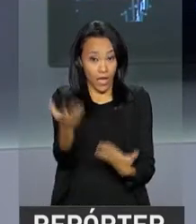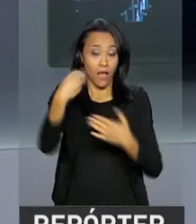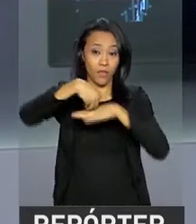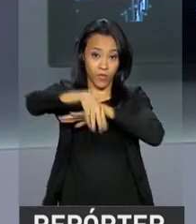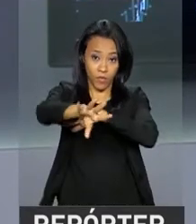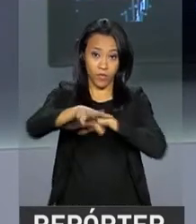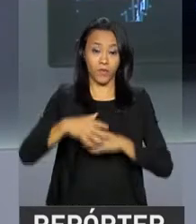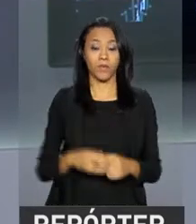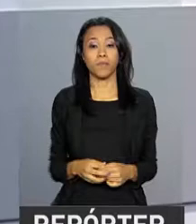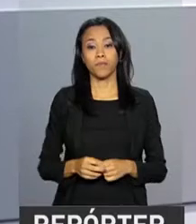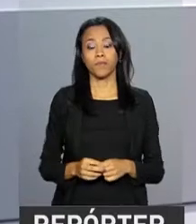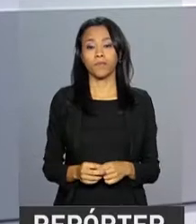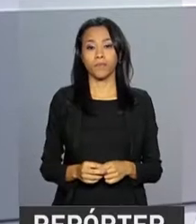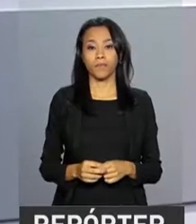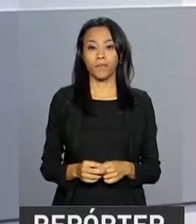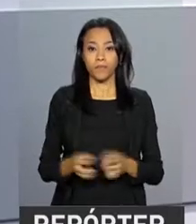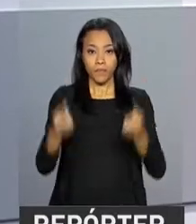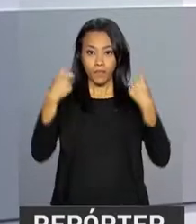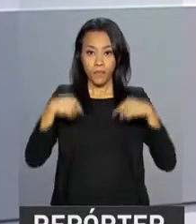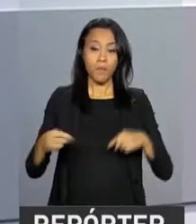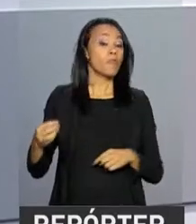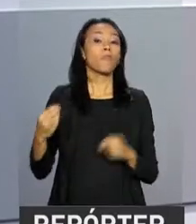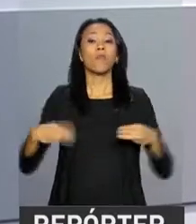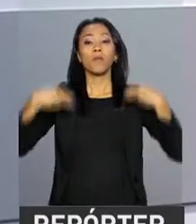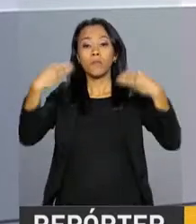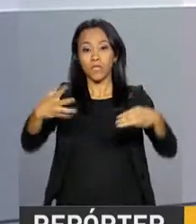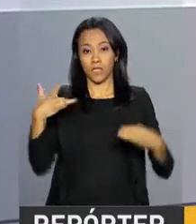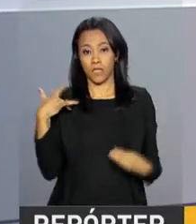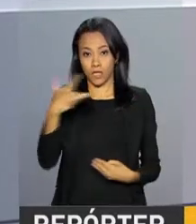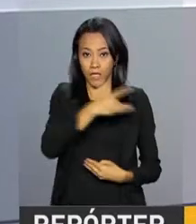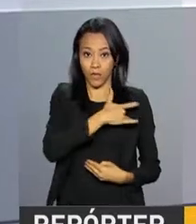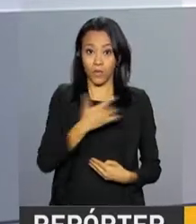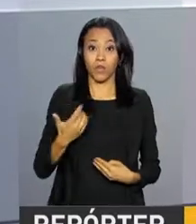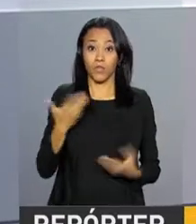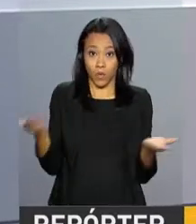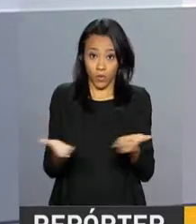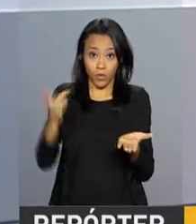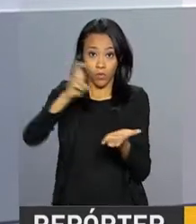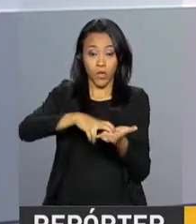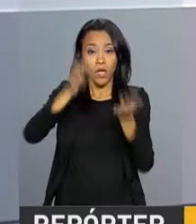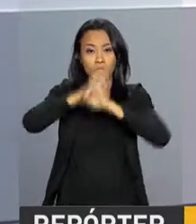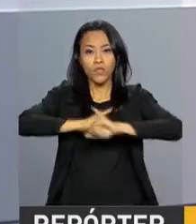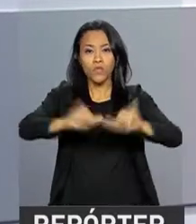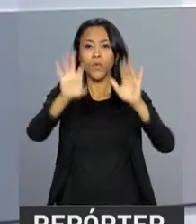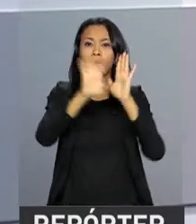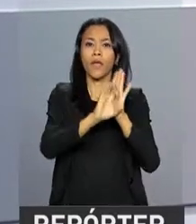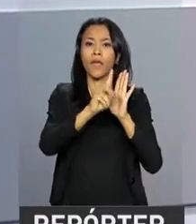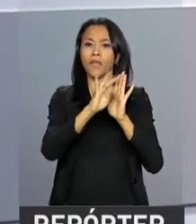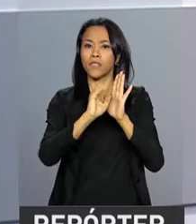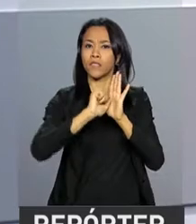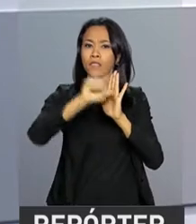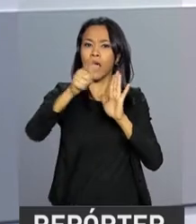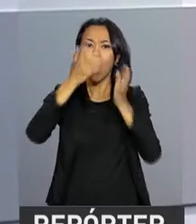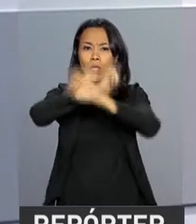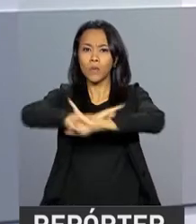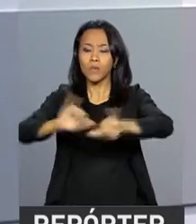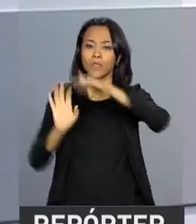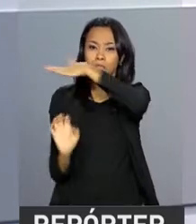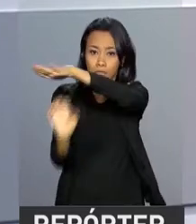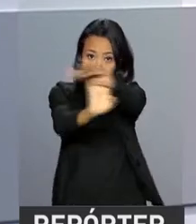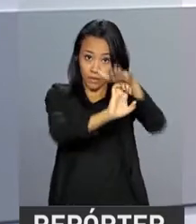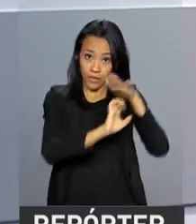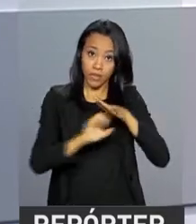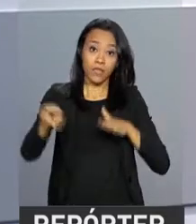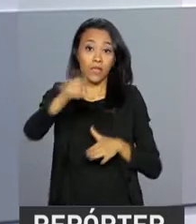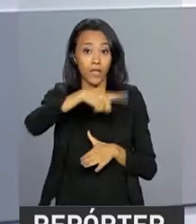informações o ministério da saúde anunciou agora pela manhã o edital para selecionar empresas que serão responsáveis por